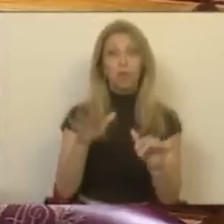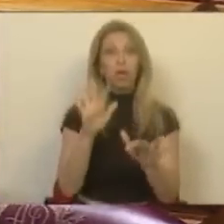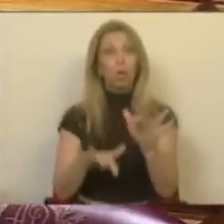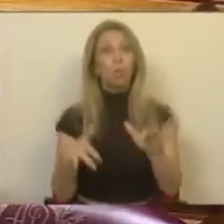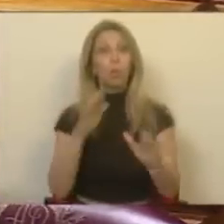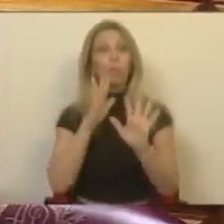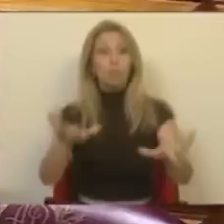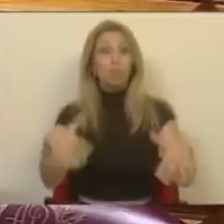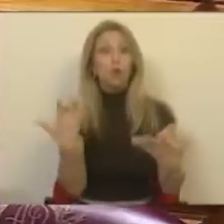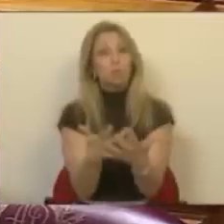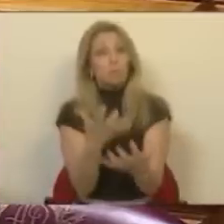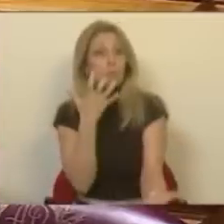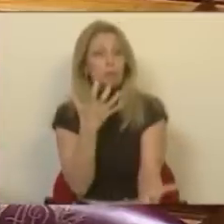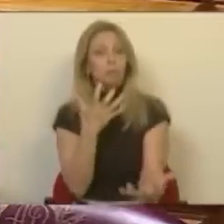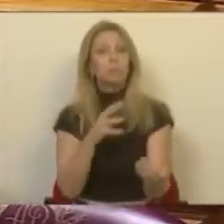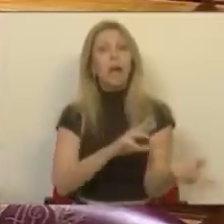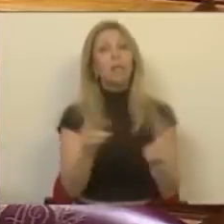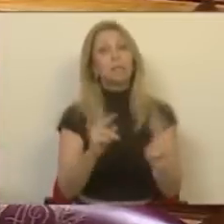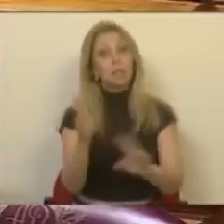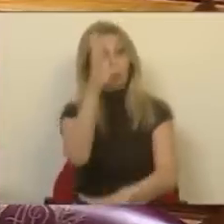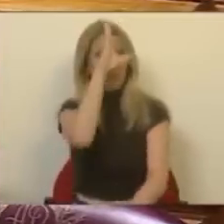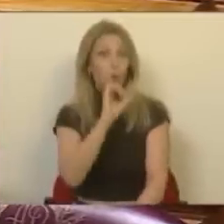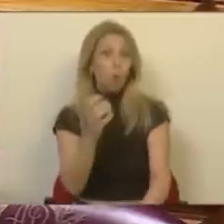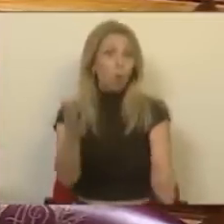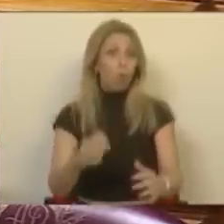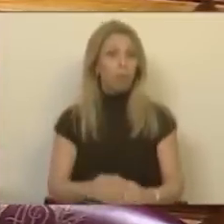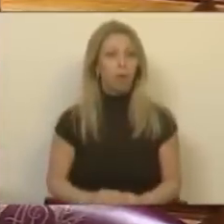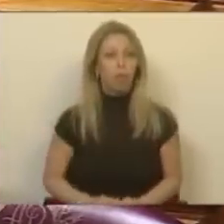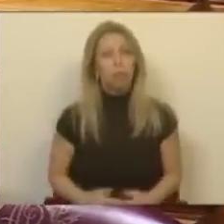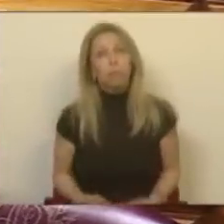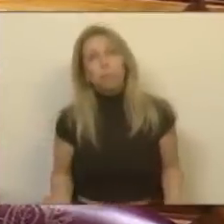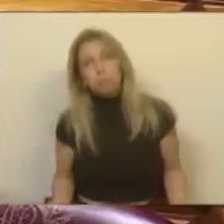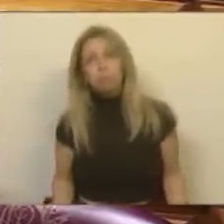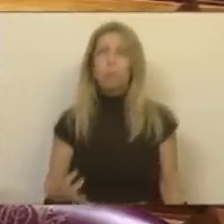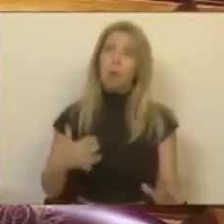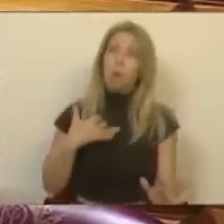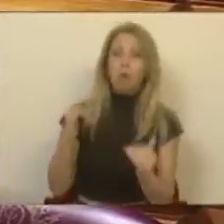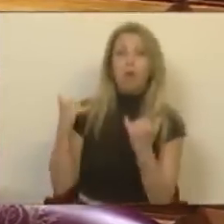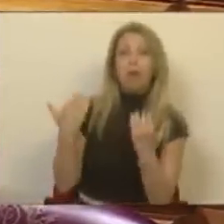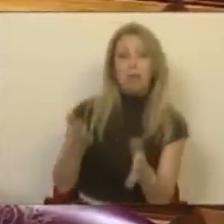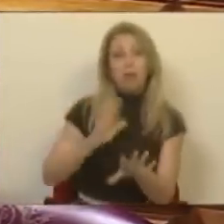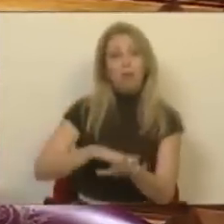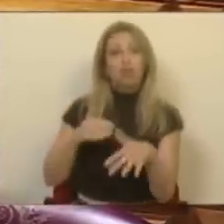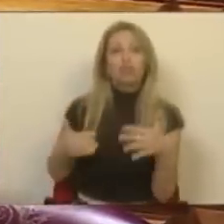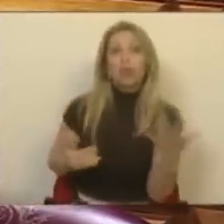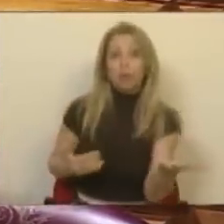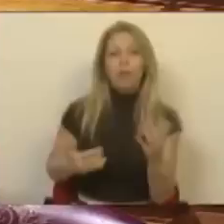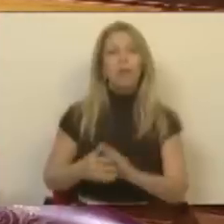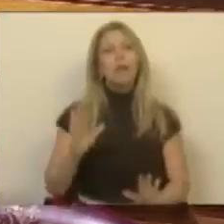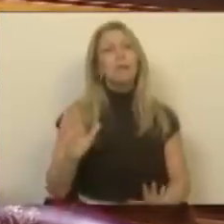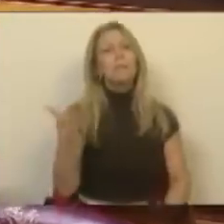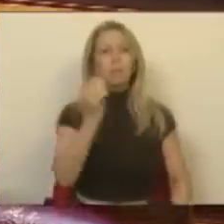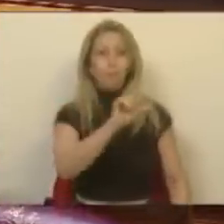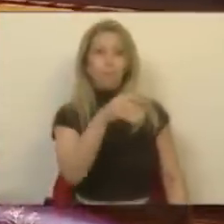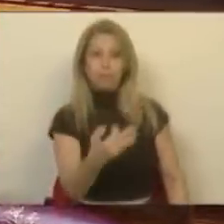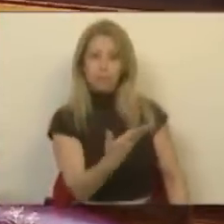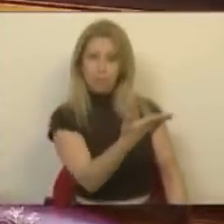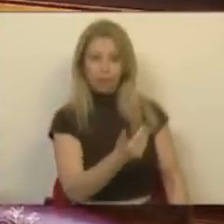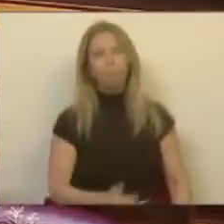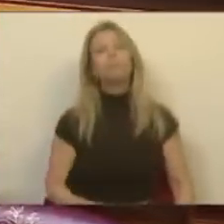evidenciar alternativas ao governo seja feita a nossa esquerda particularmente ao PCP